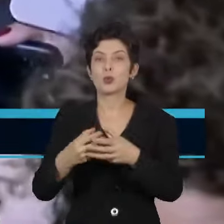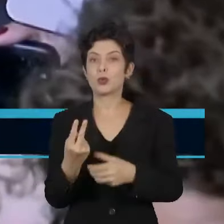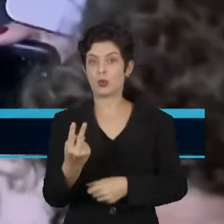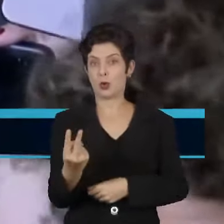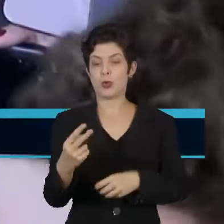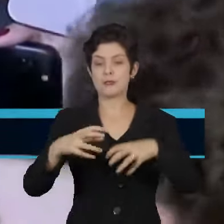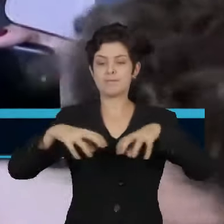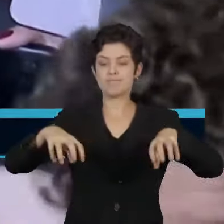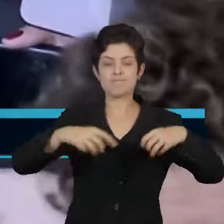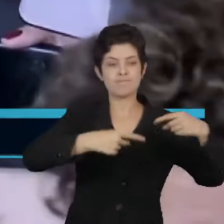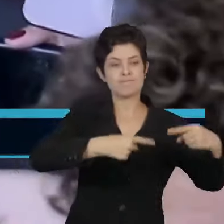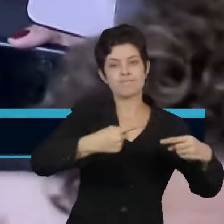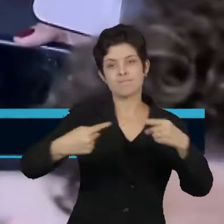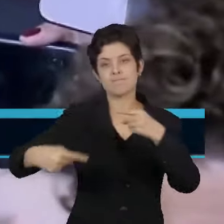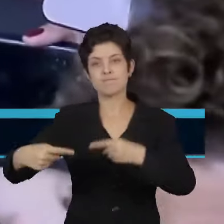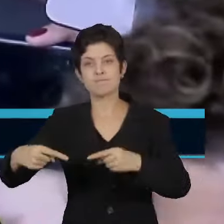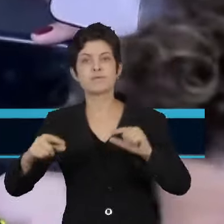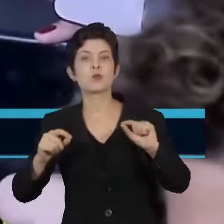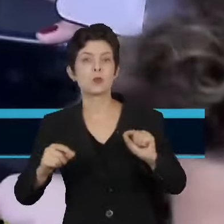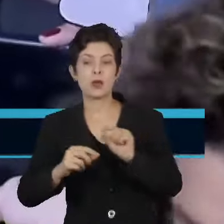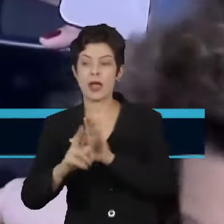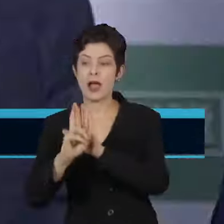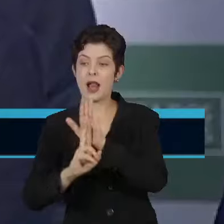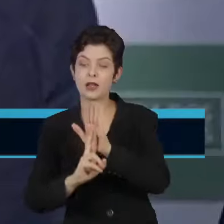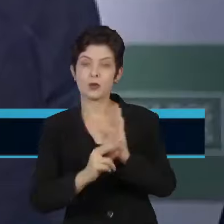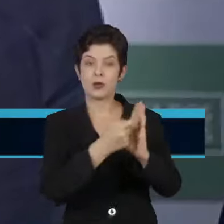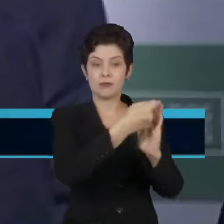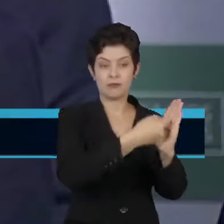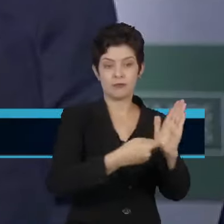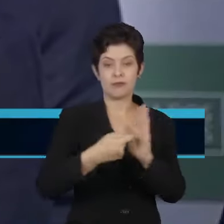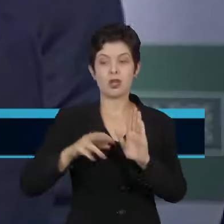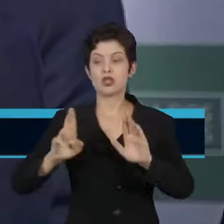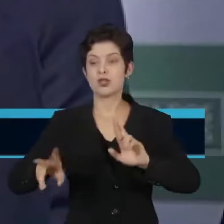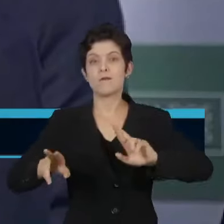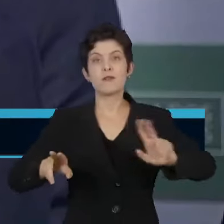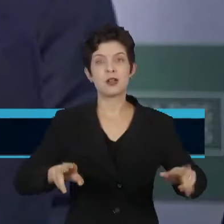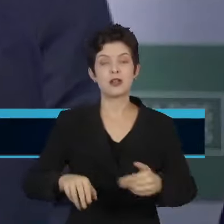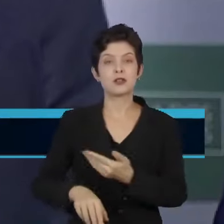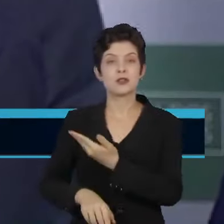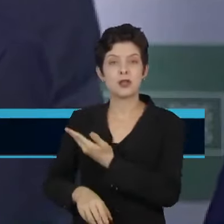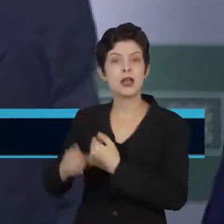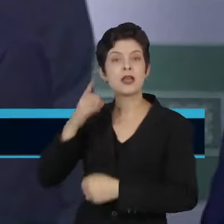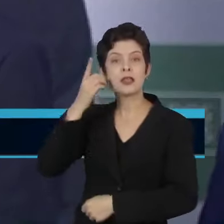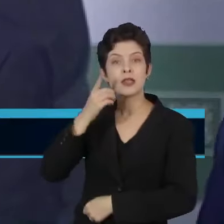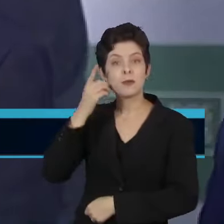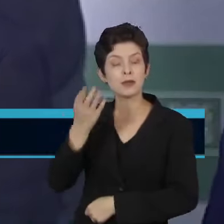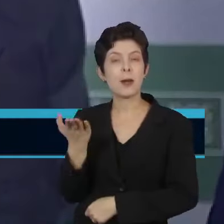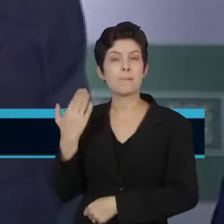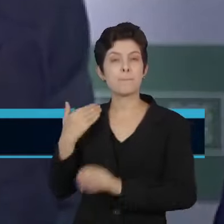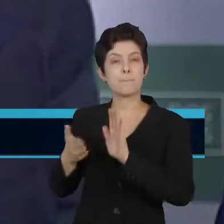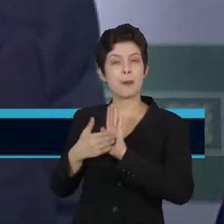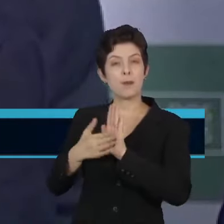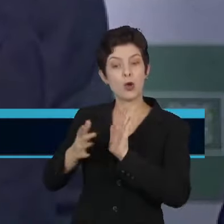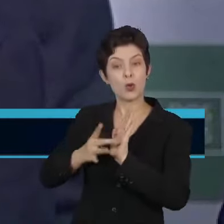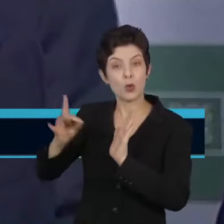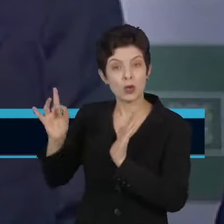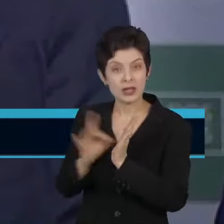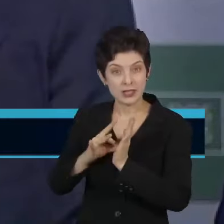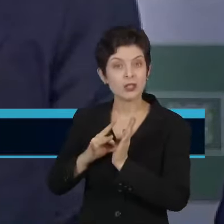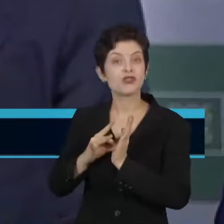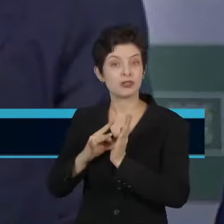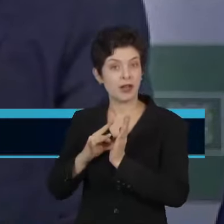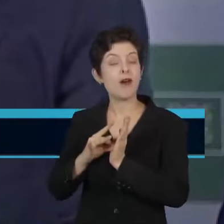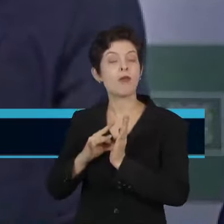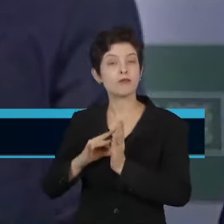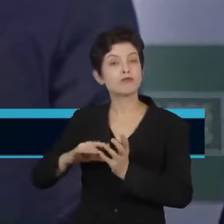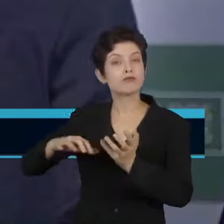discutir as propostas, com relatores diferentes. O deputado Agnaldo Ribeiro, que foi relator da proposta original da reforma na Câmara,